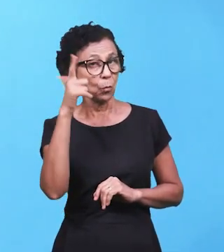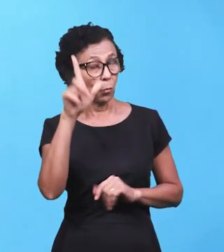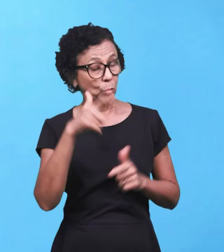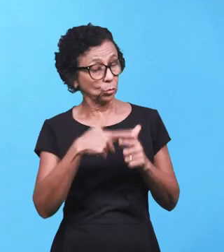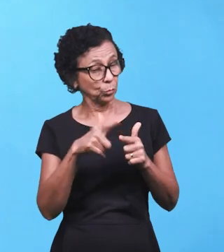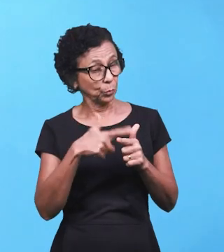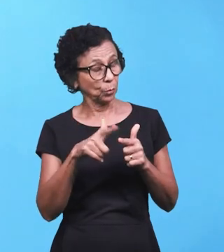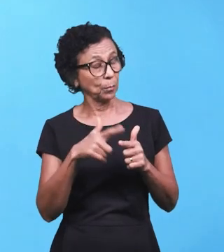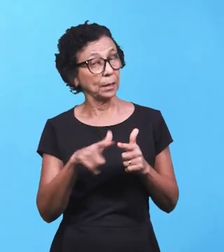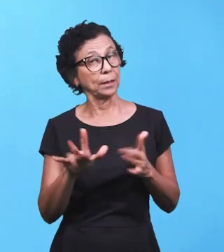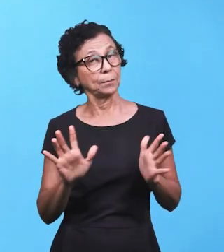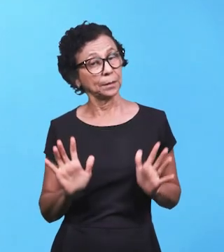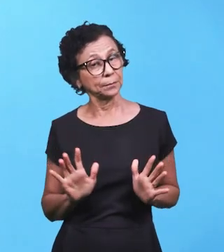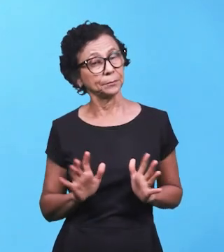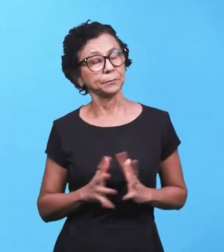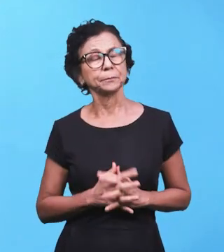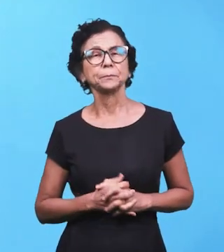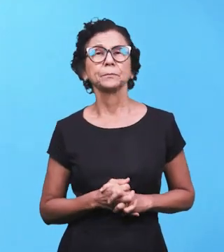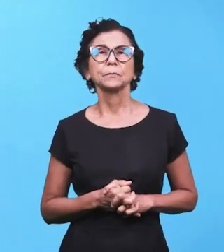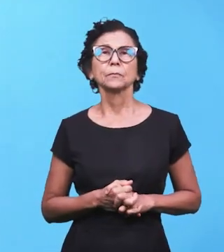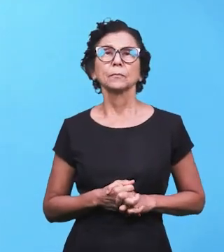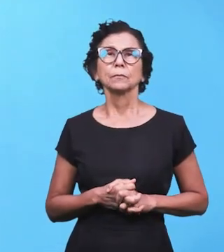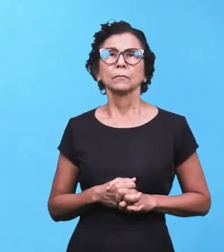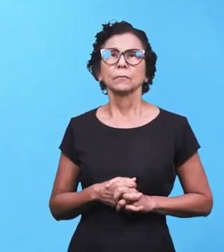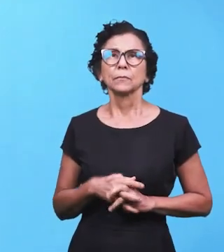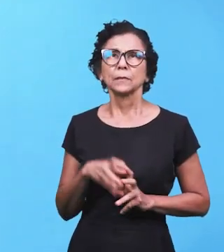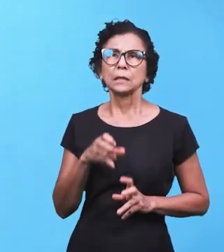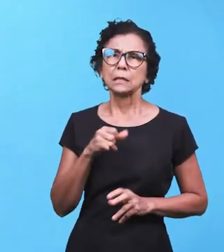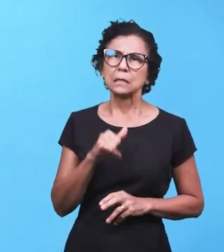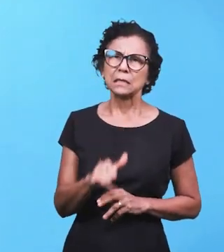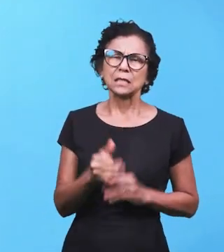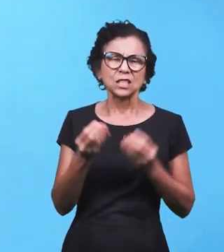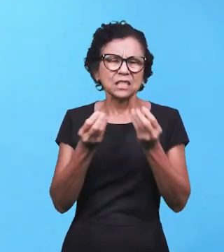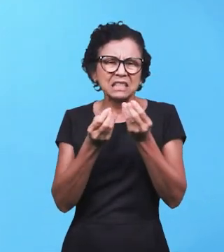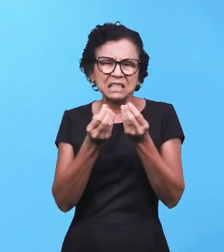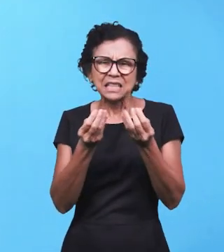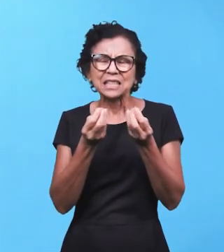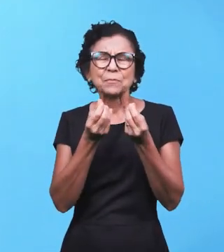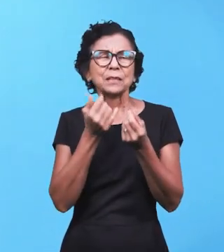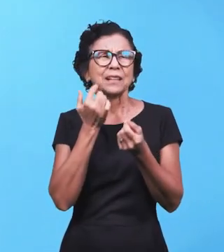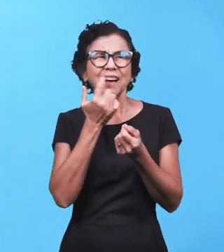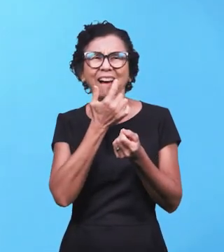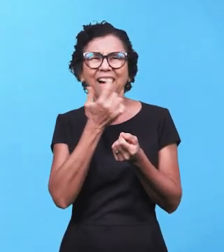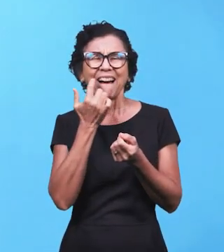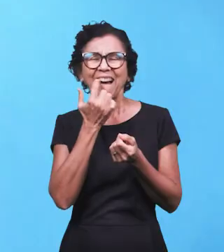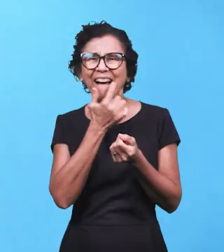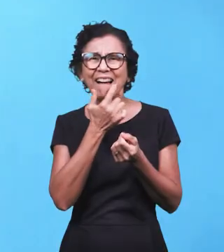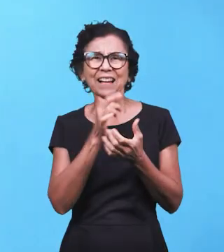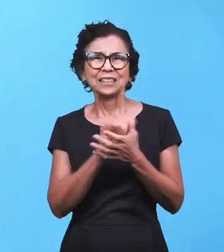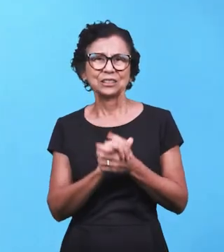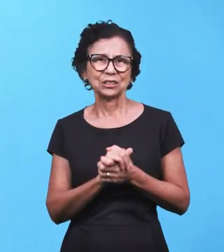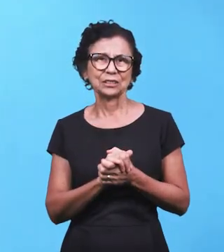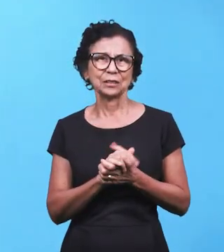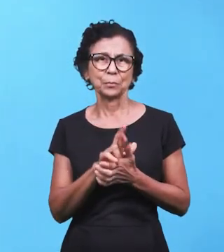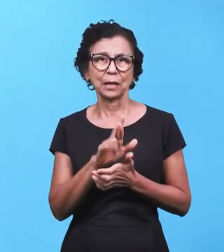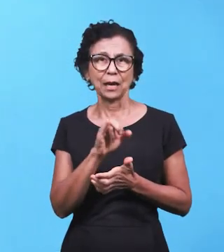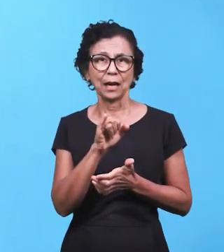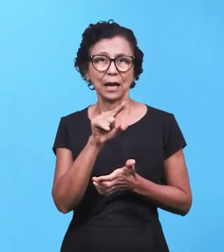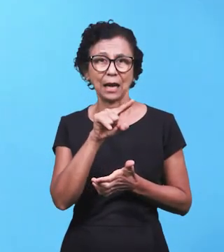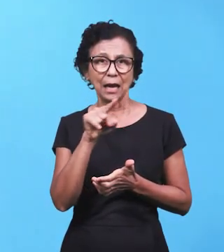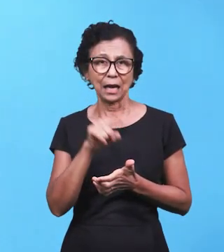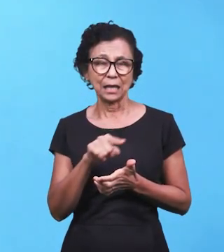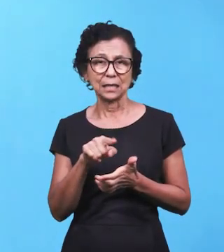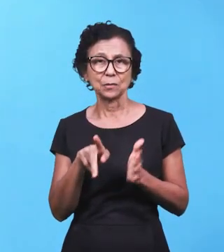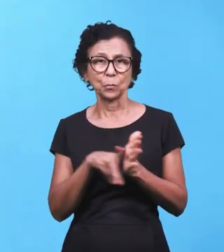camuflando realmente algum outro problema. Mas se for só uma questão de sensibilidade de uma raiz exposta, é importante o paciente fazer